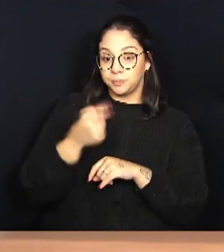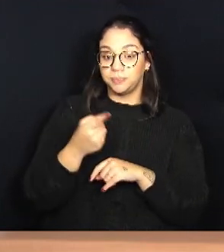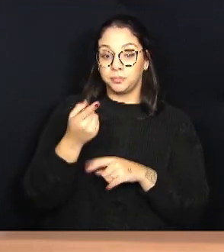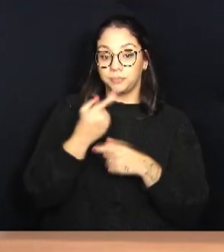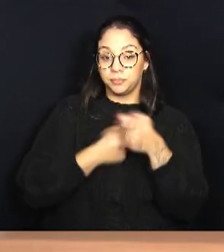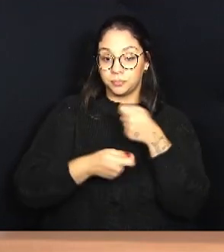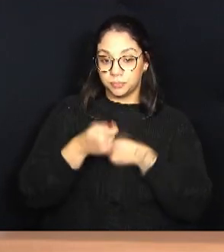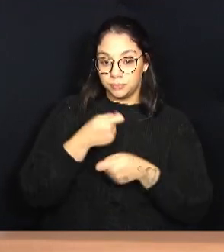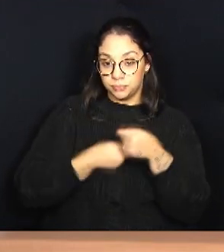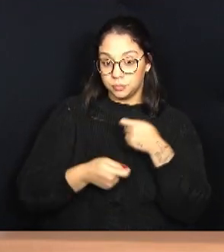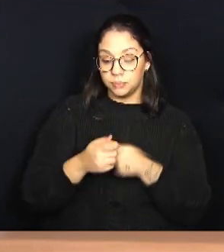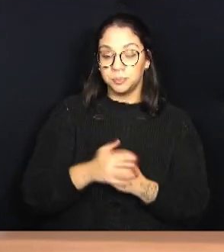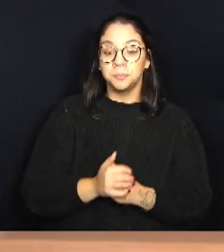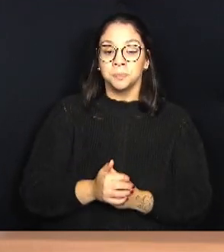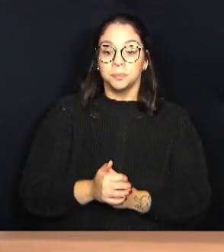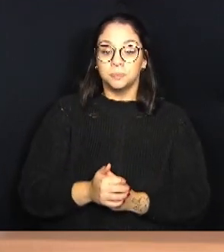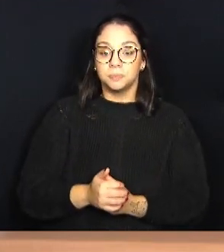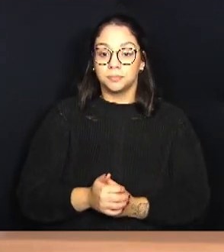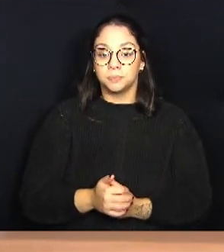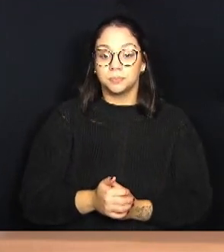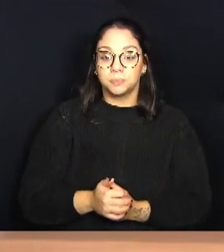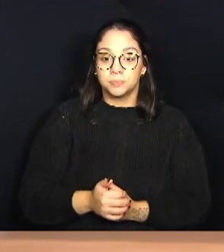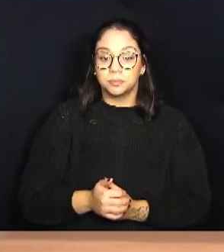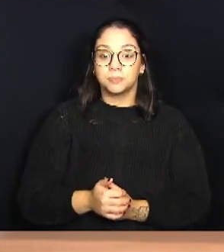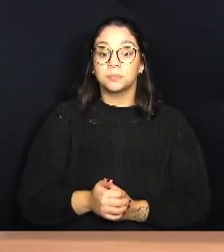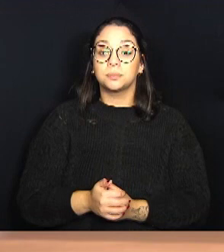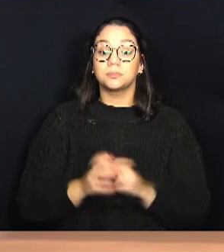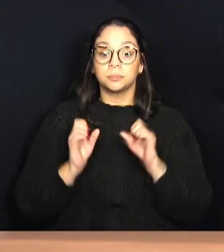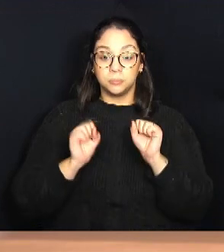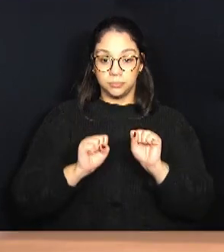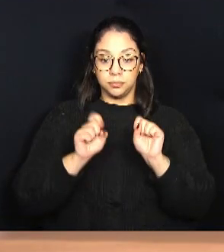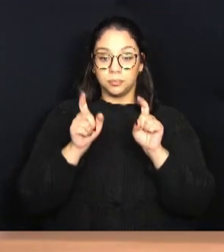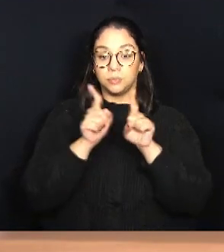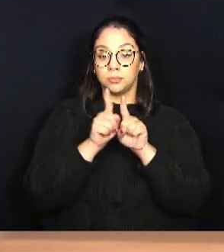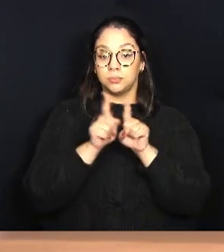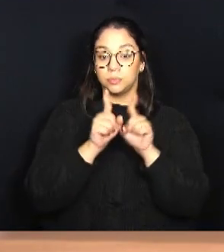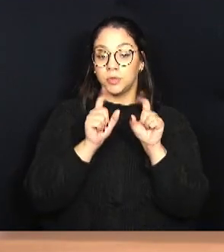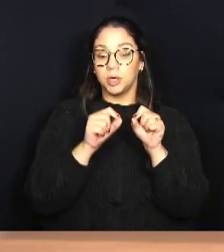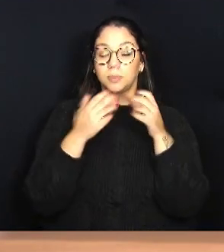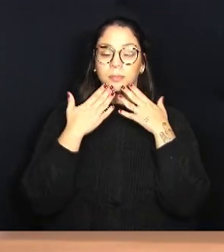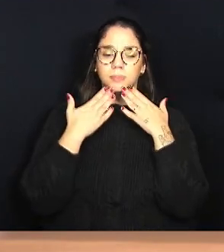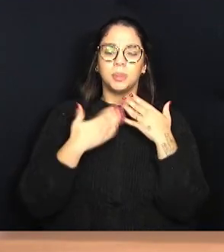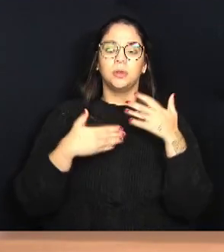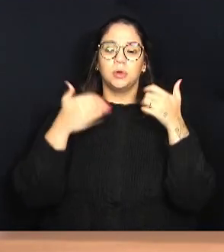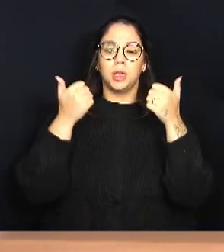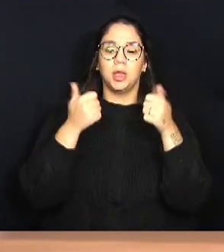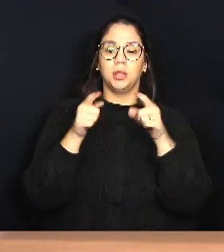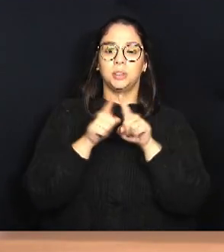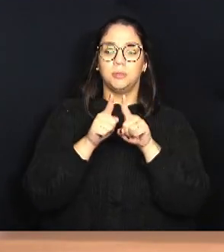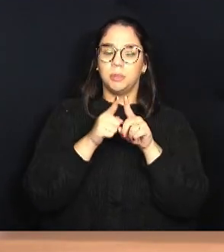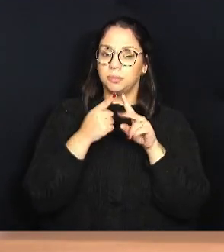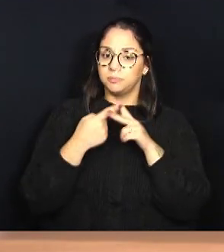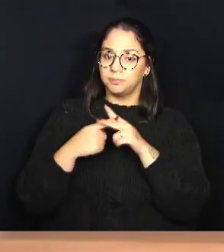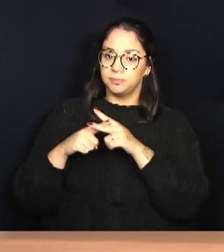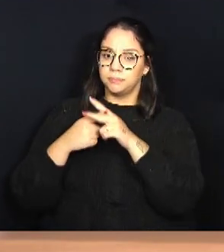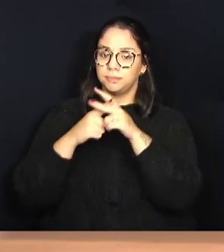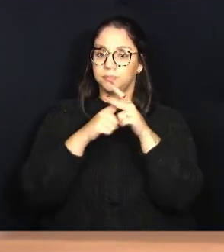orçamentário, para que a gente possa também aprimorar, eventualmente corrigir